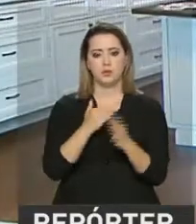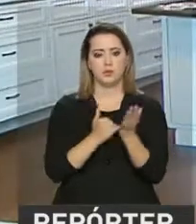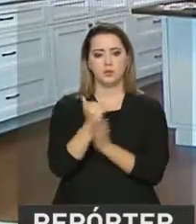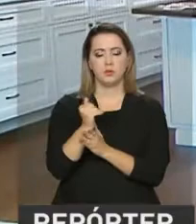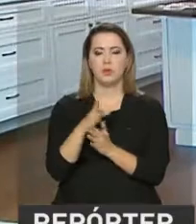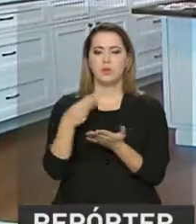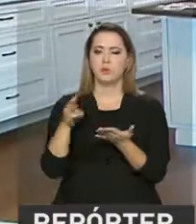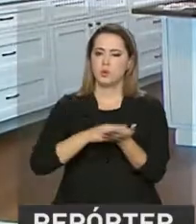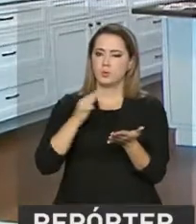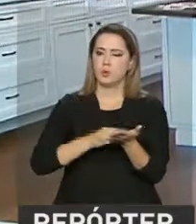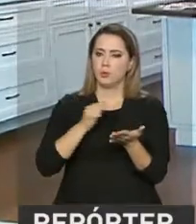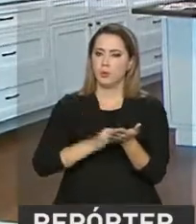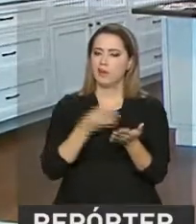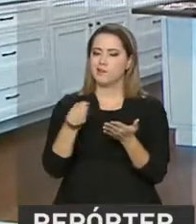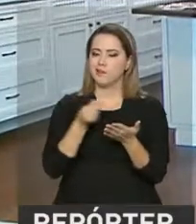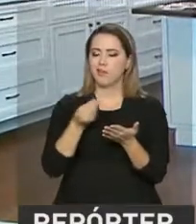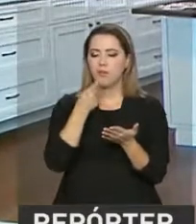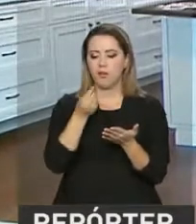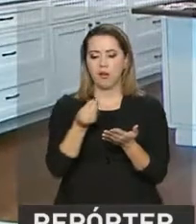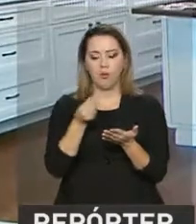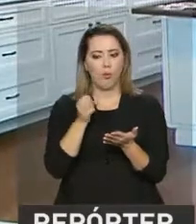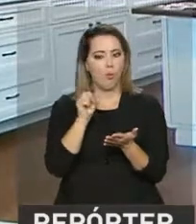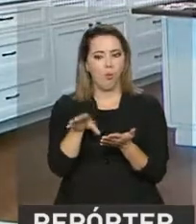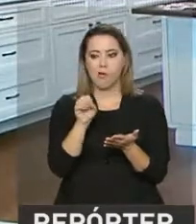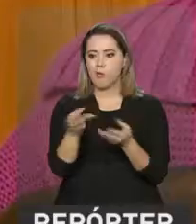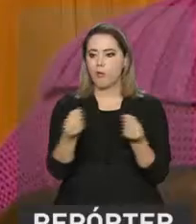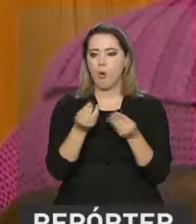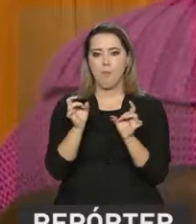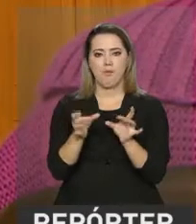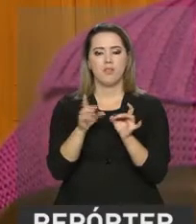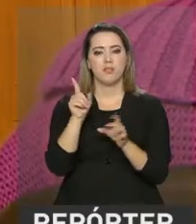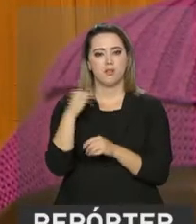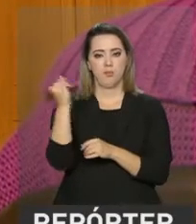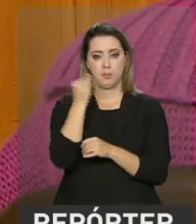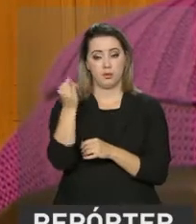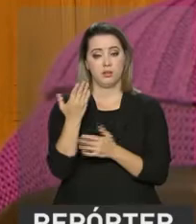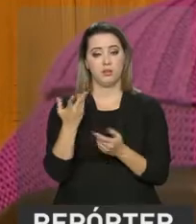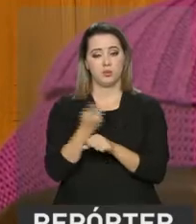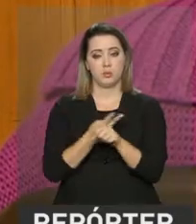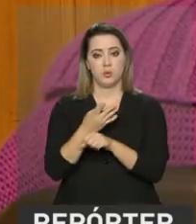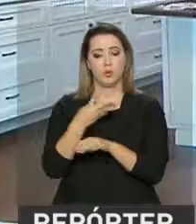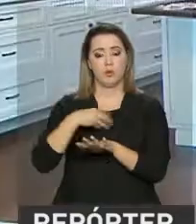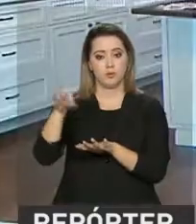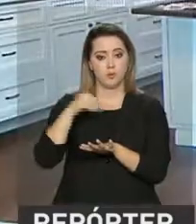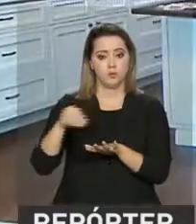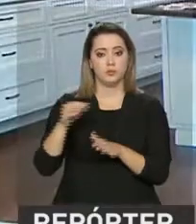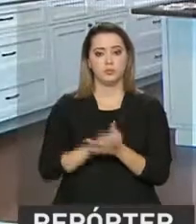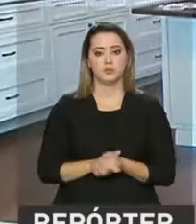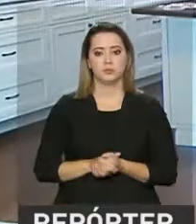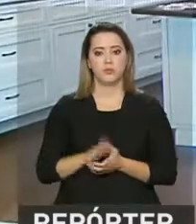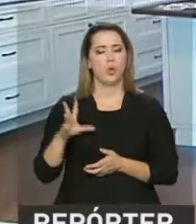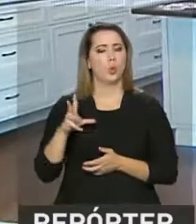dos manuais que orientam como empreender é importante e mais um meio para buscar informações. Toda a